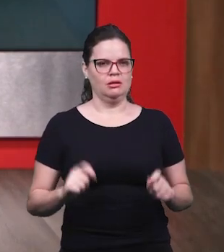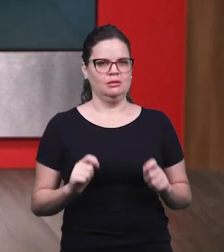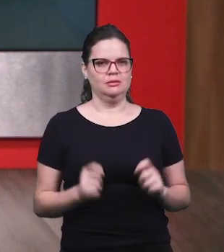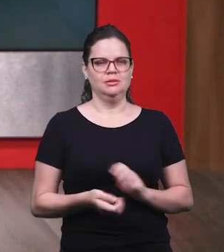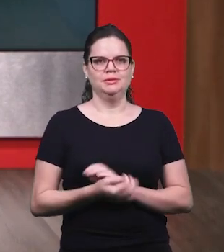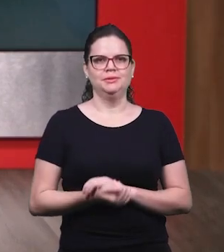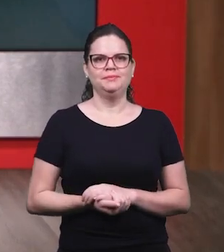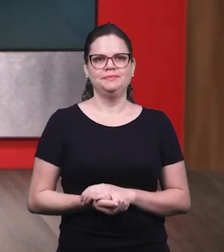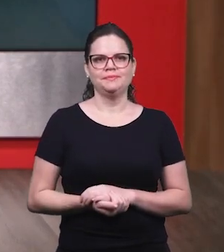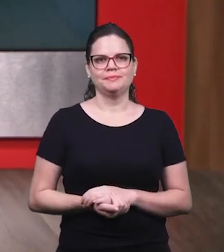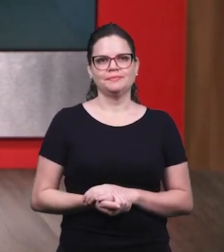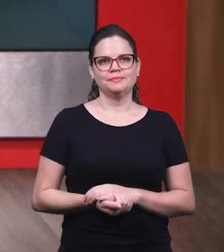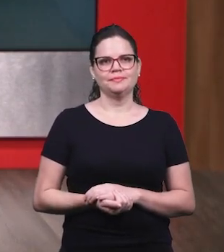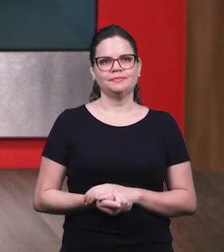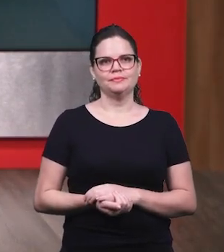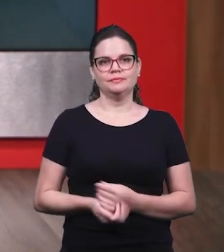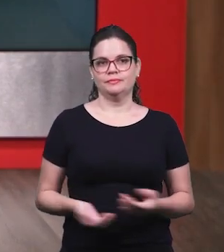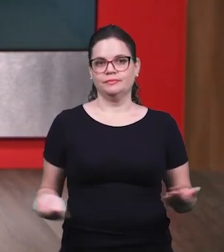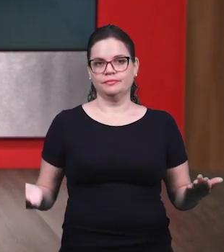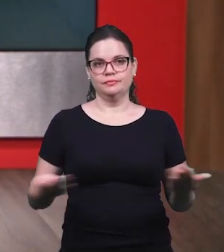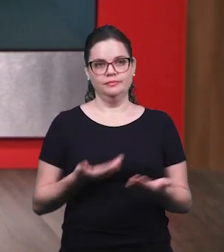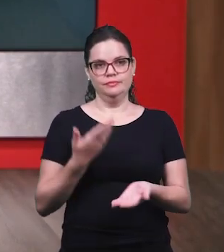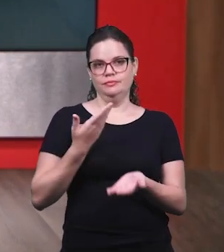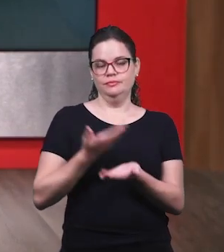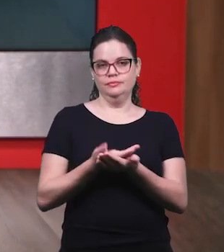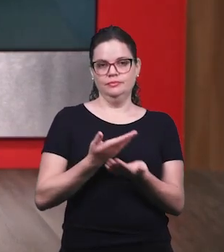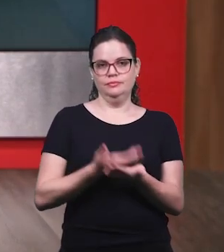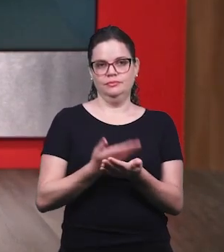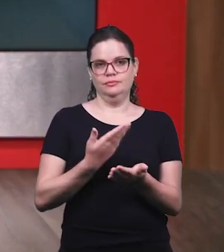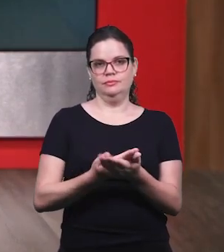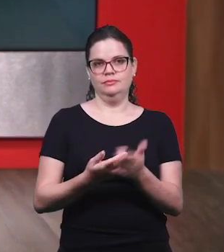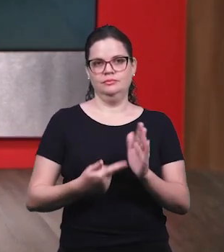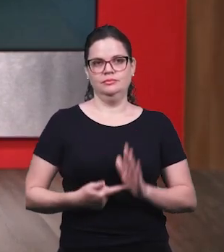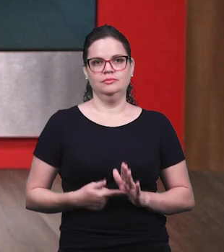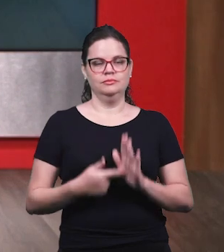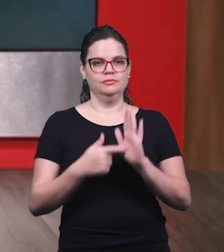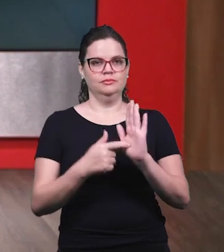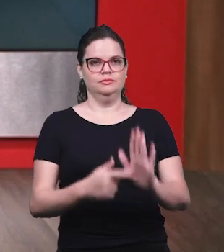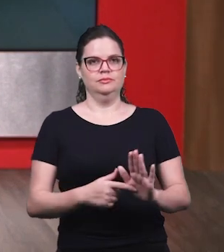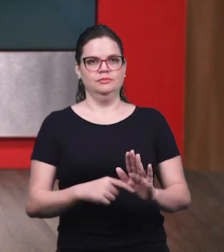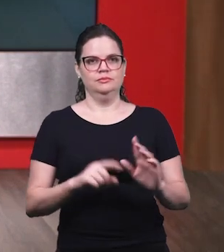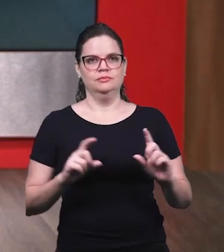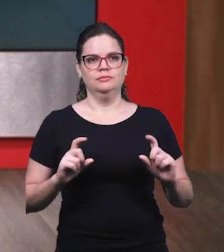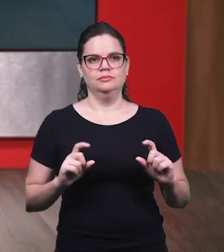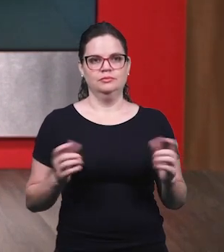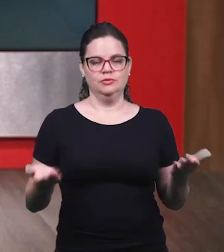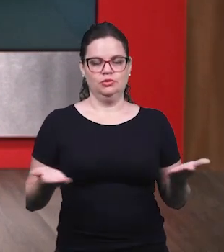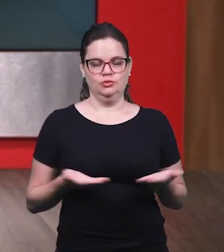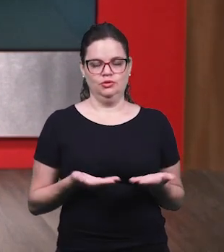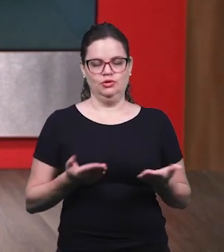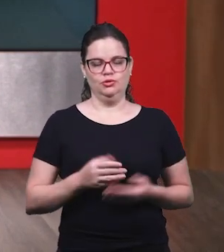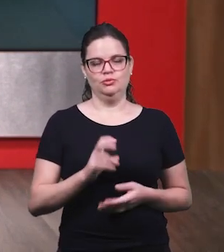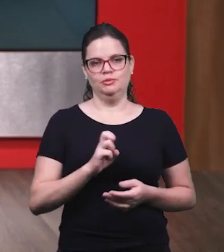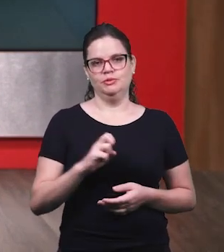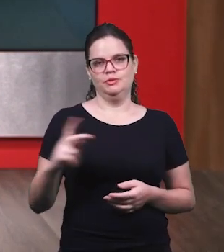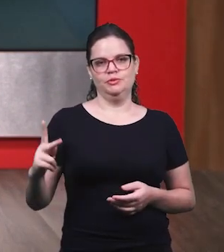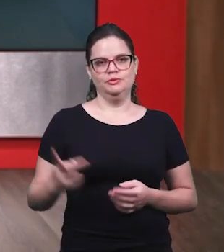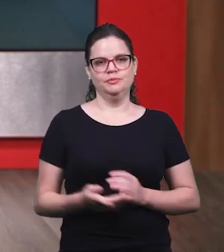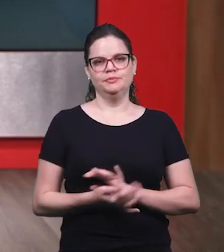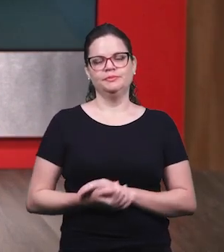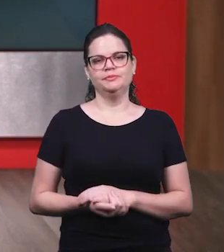situação. Nessa aula que nós vamos fazer aqui, nesse episódio, nesse